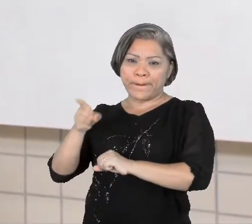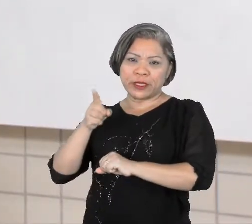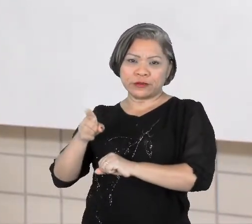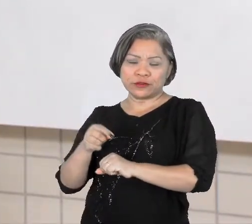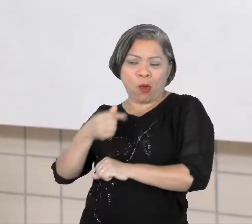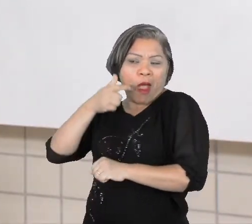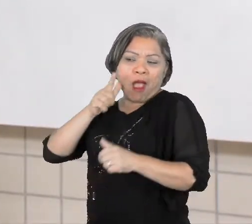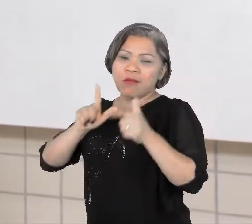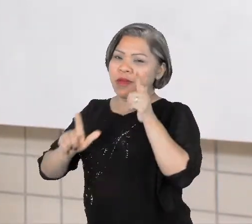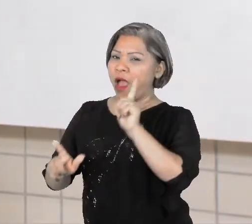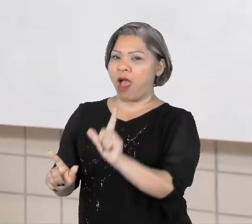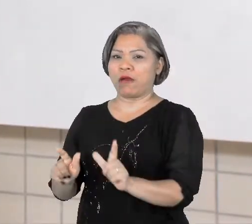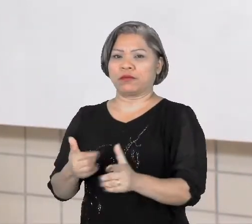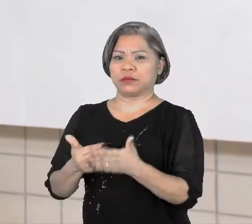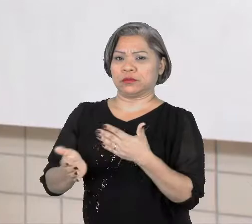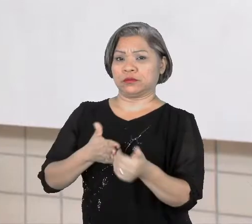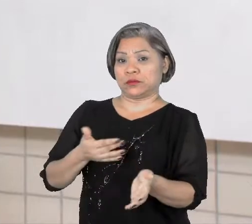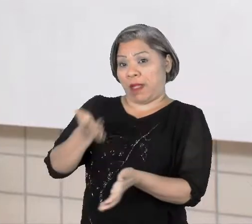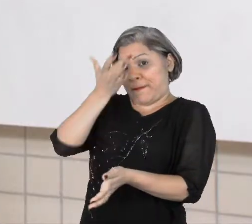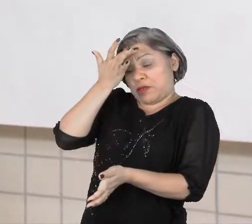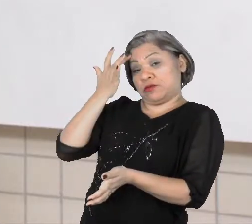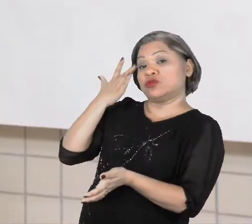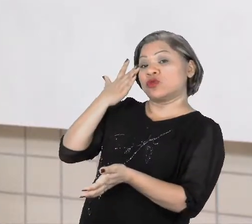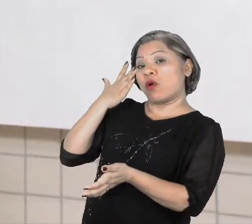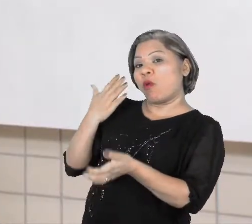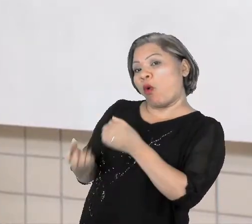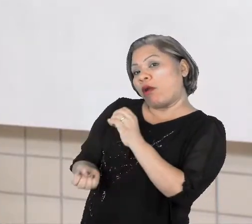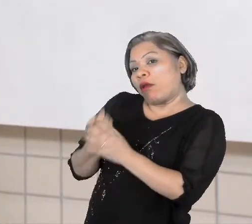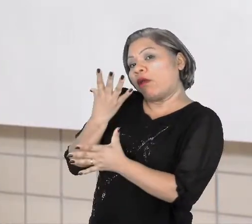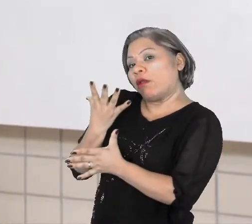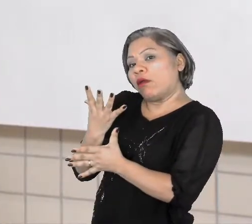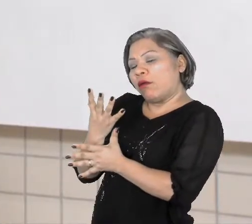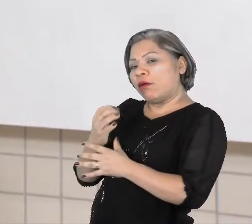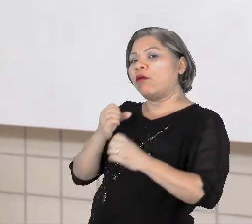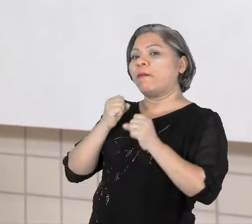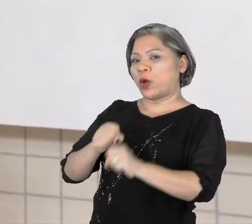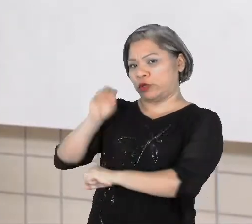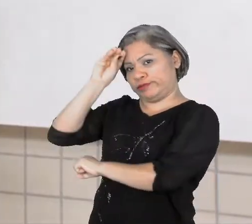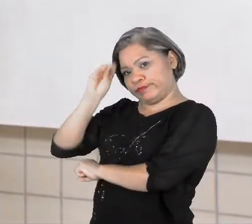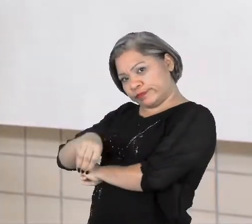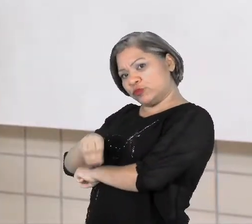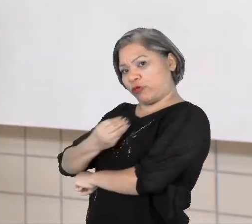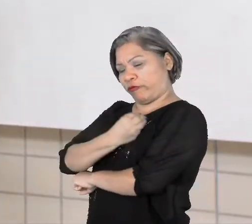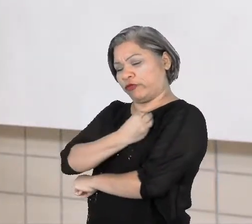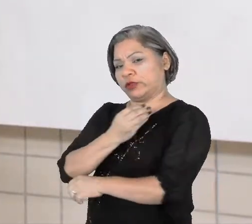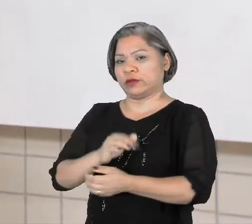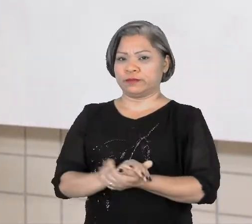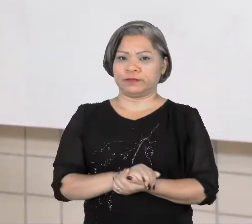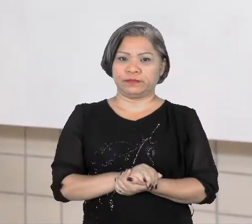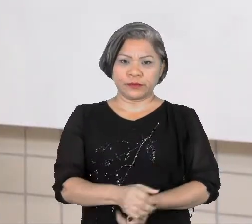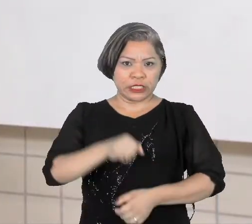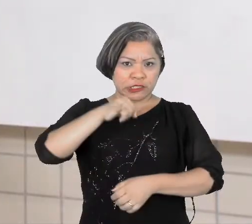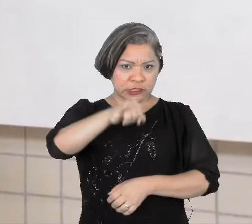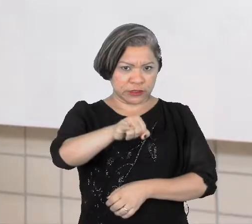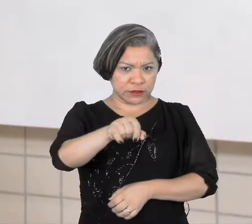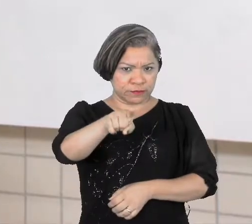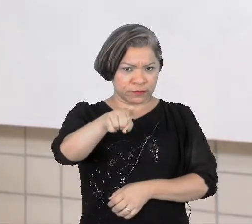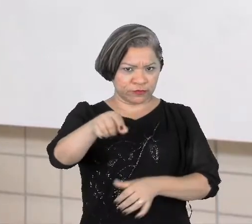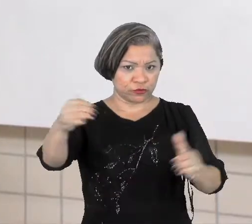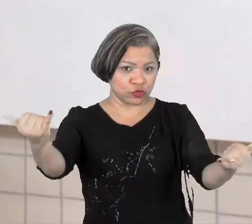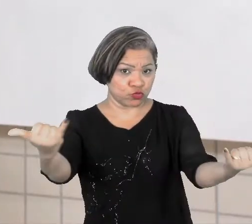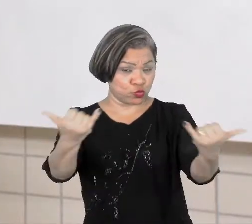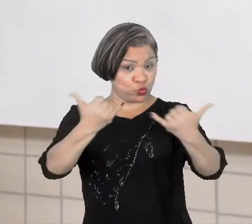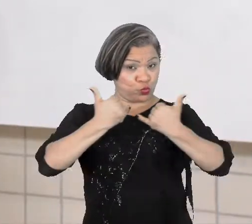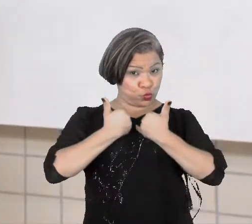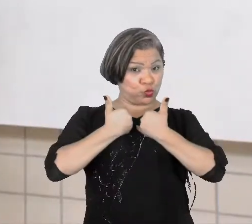news ou a quem ele quer prejudicar. Gente, se você recebeu uma notícia, hoje nós vivemos na era da